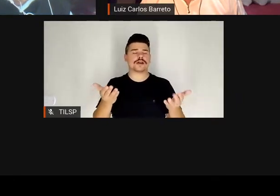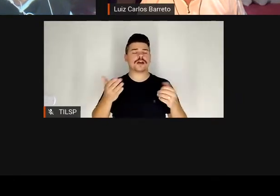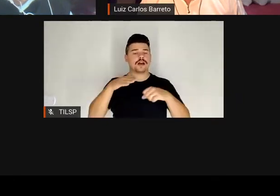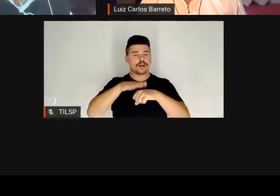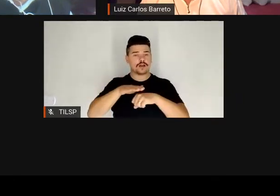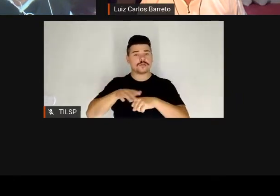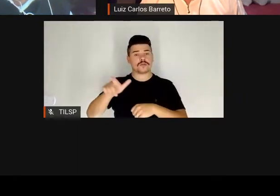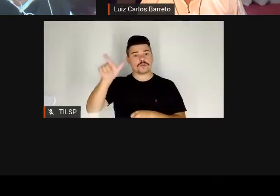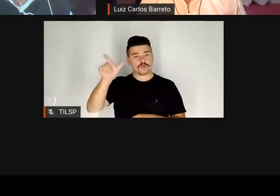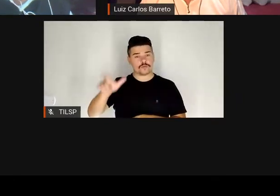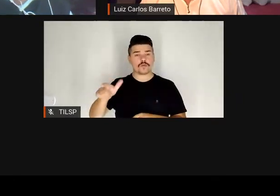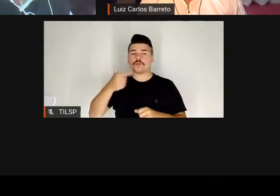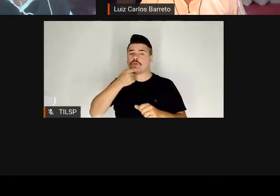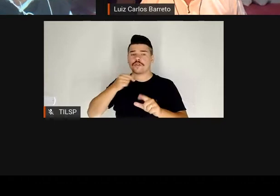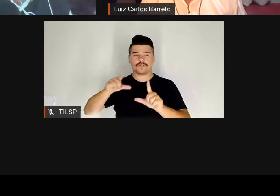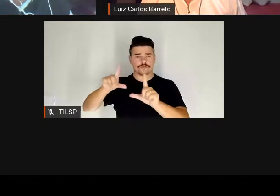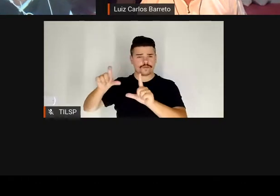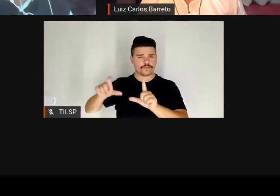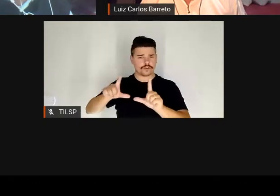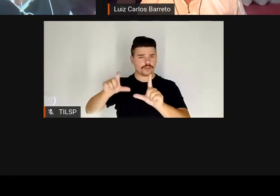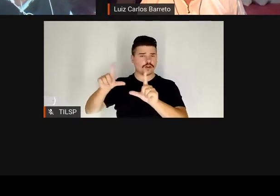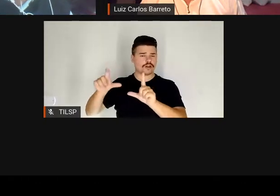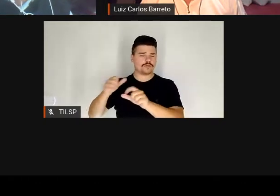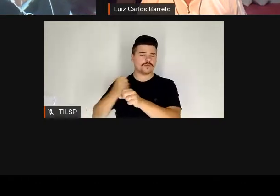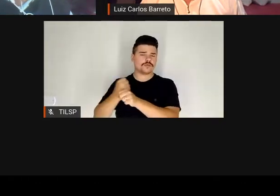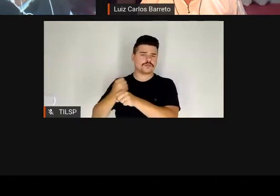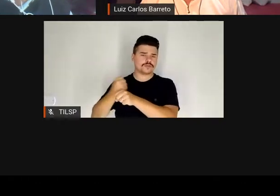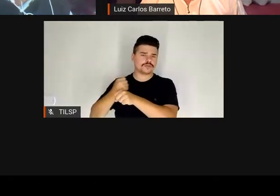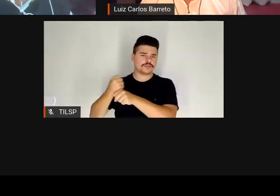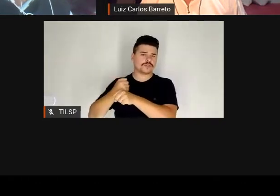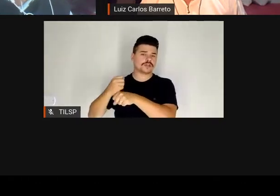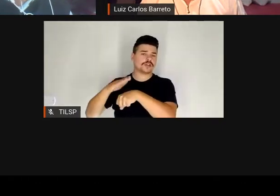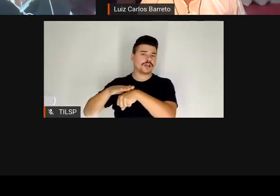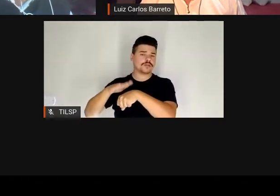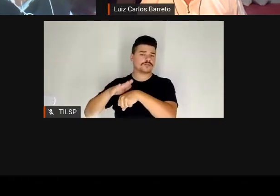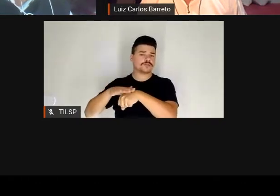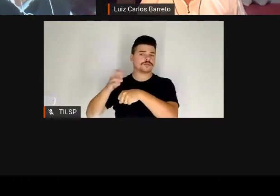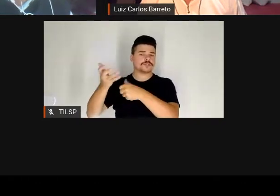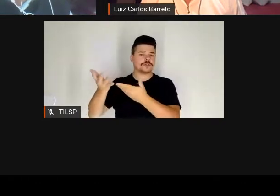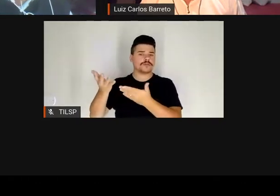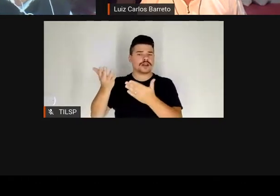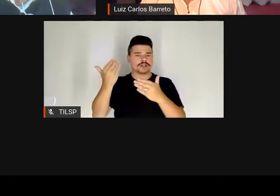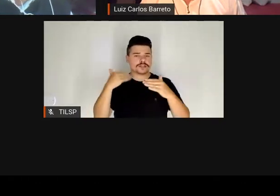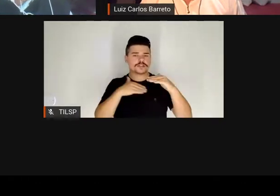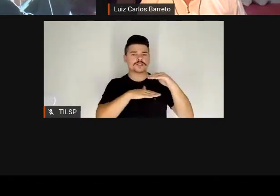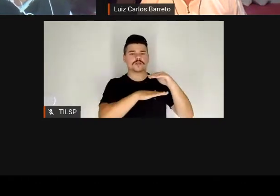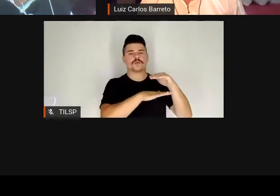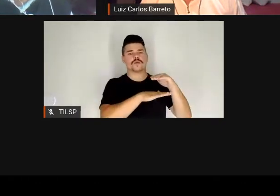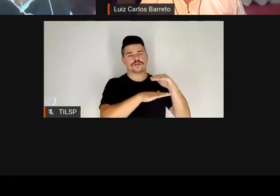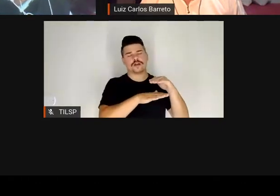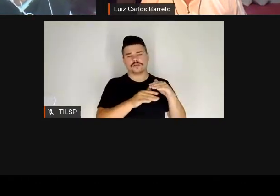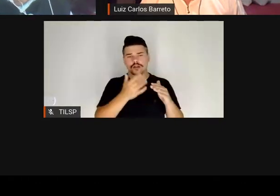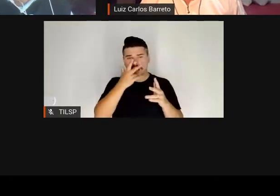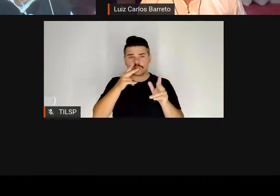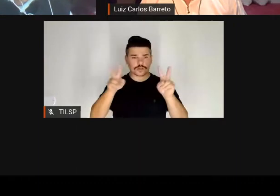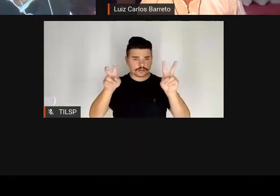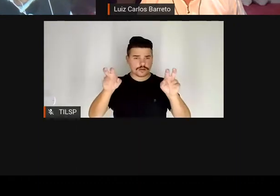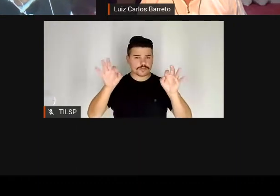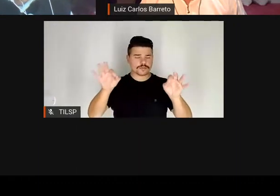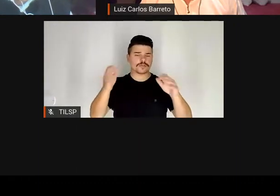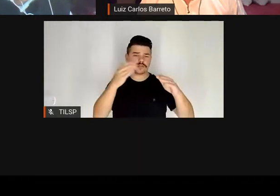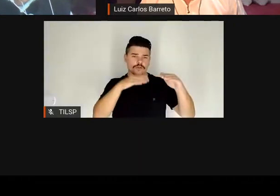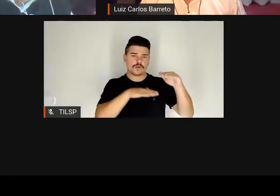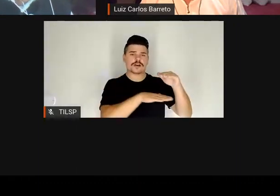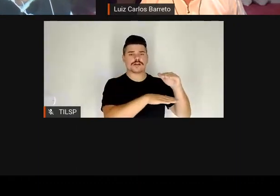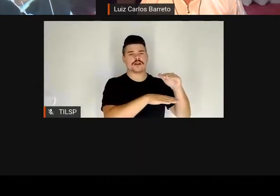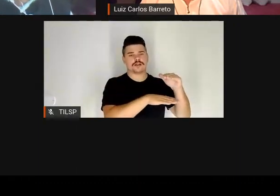que durante muito tempo permaneceu, de alguma maneira, submersa. Eu acho que esse é o termo, né, porque está aí presente, viva,